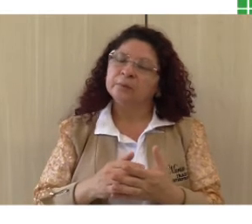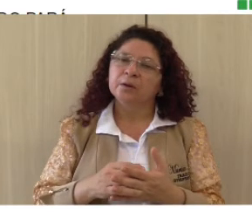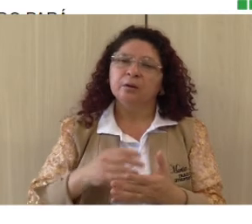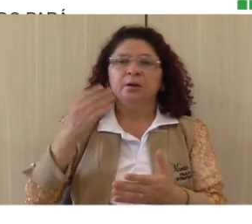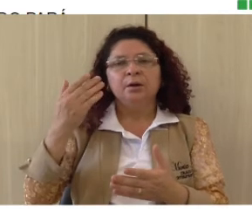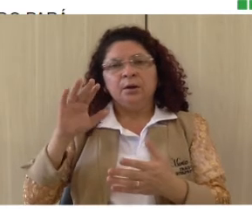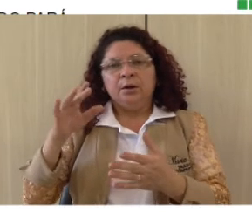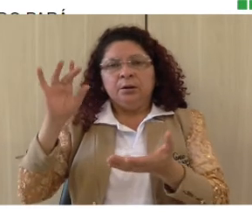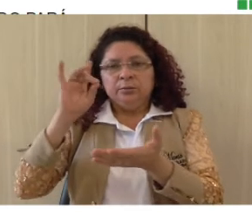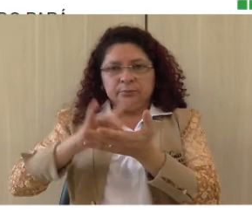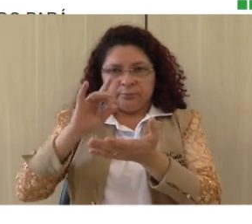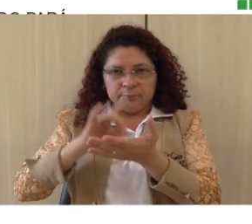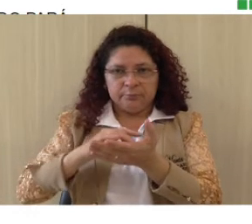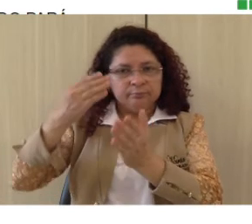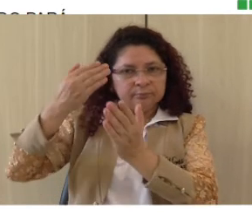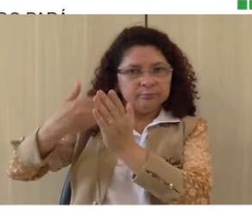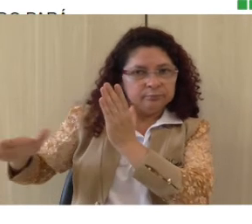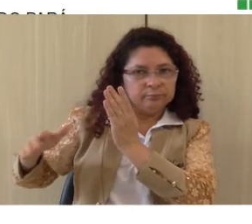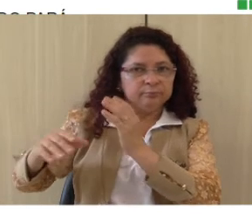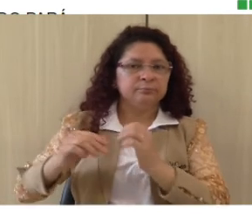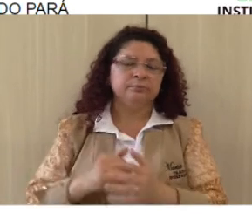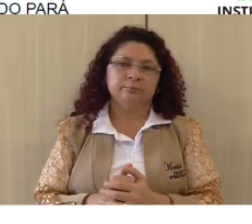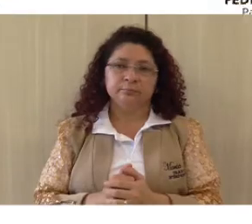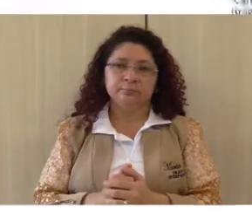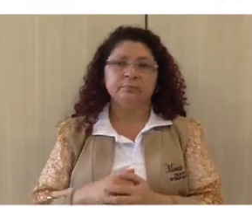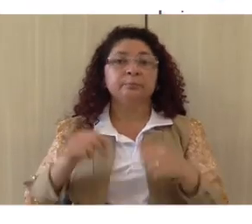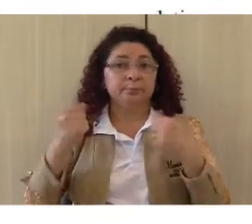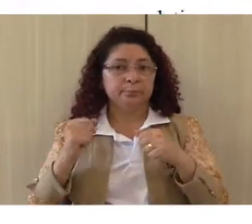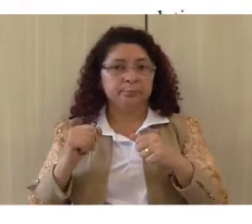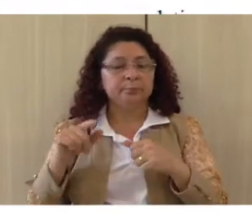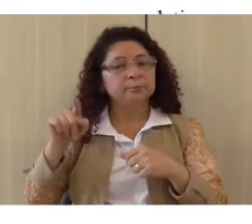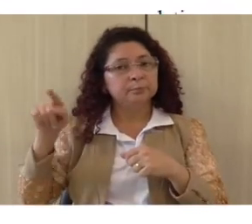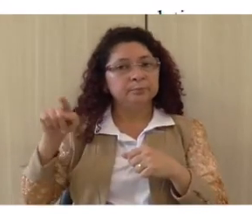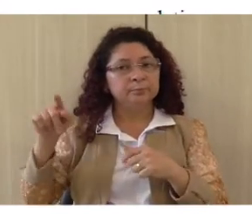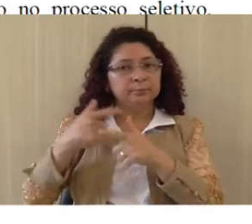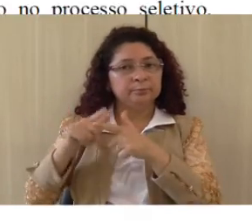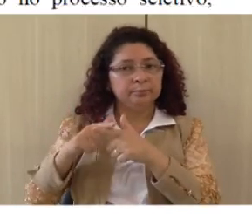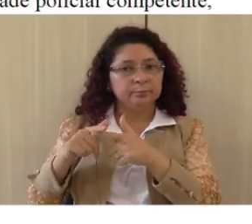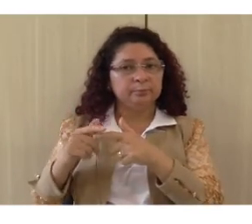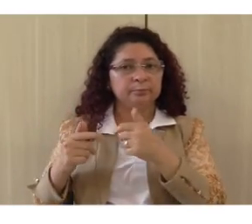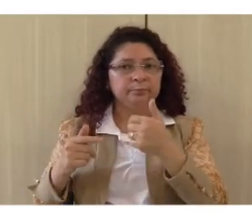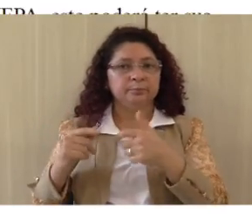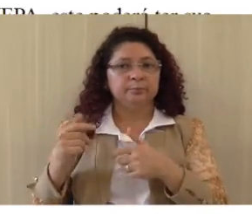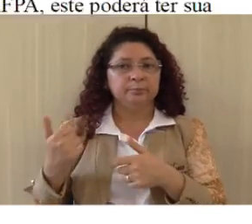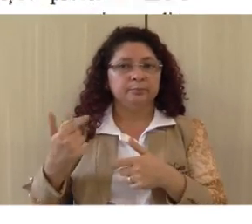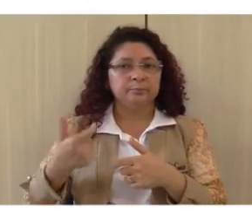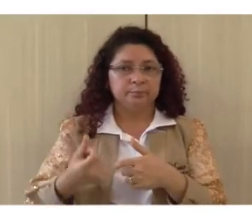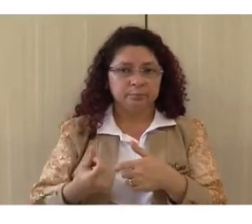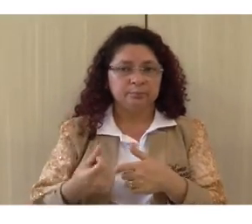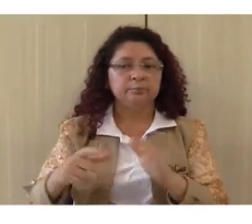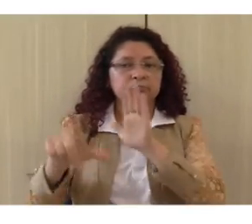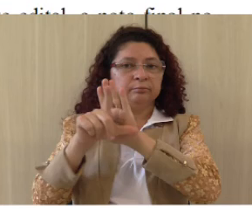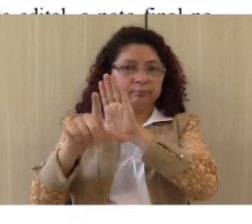processo seletivo, será automaticamente eliminado, devendo sofrer as sanções, página 16, previstas em